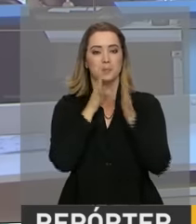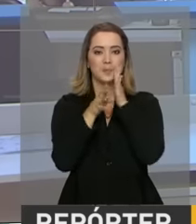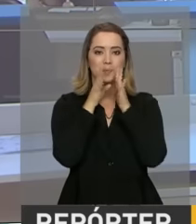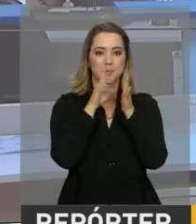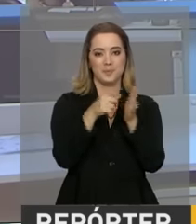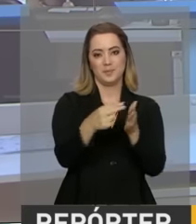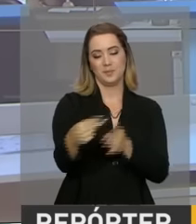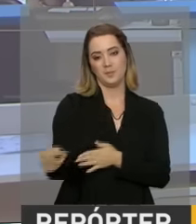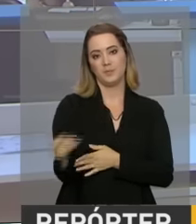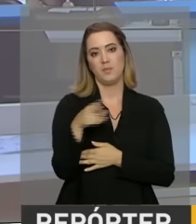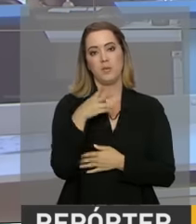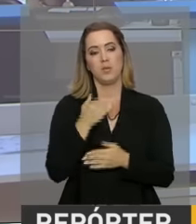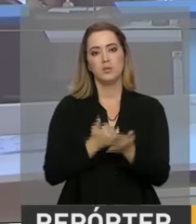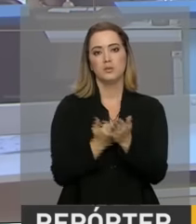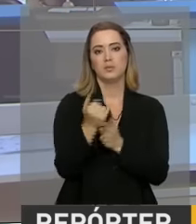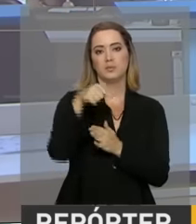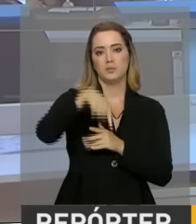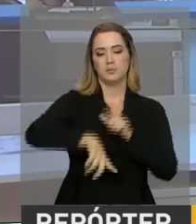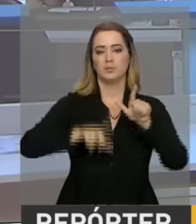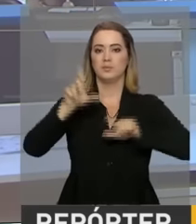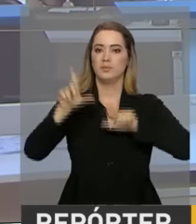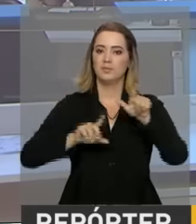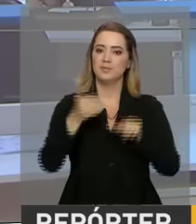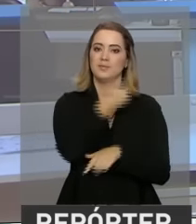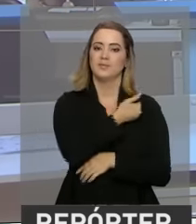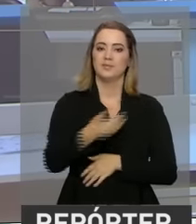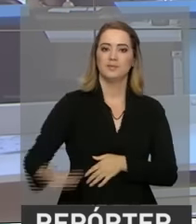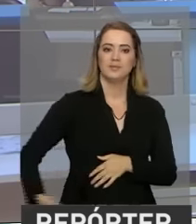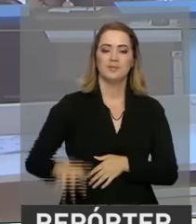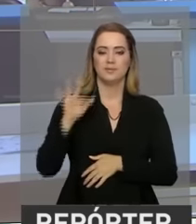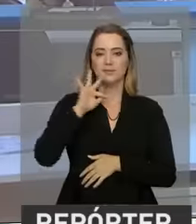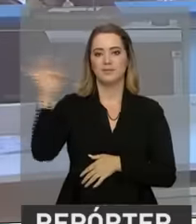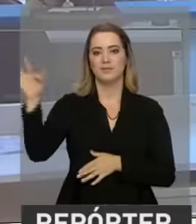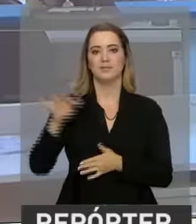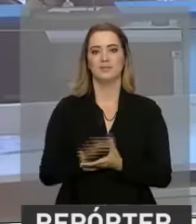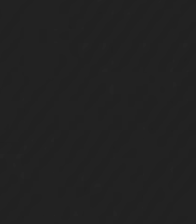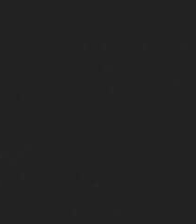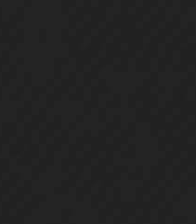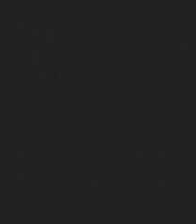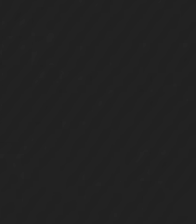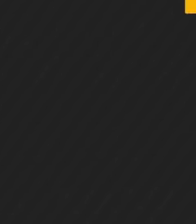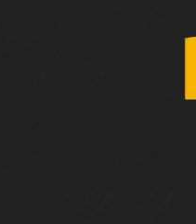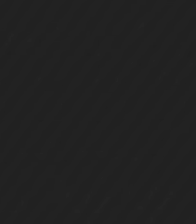redes sociais Continue com a gente aqui na NBR a TV do Governo